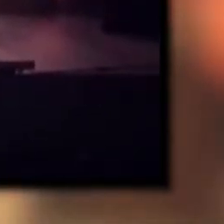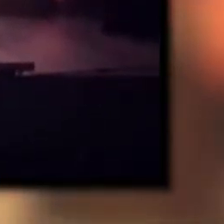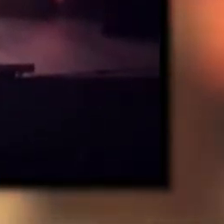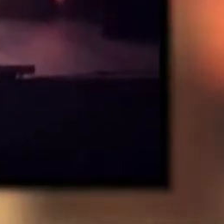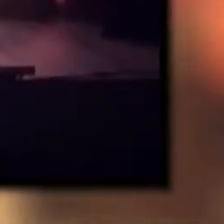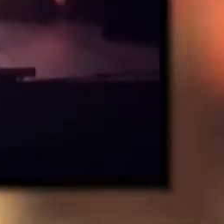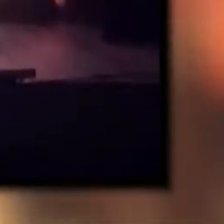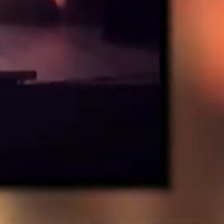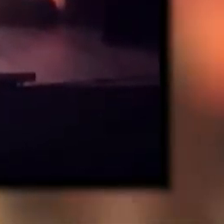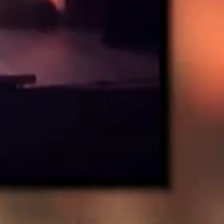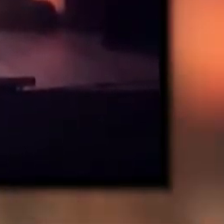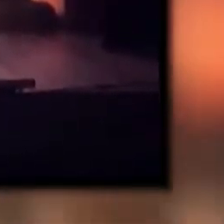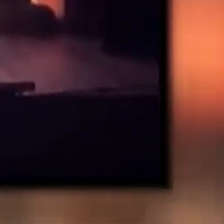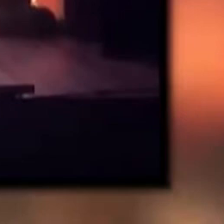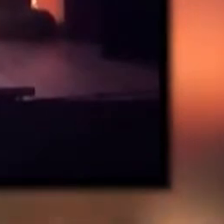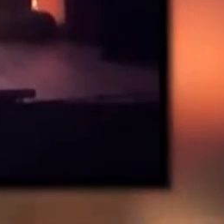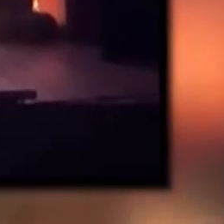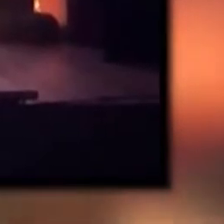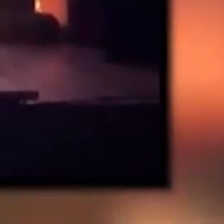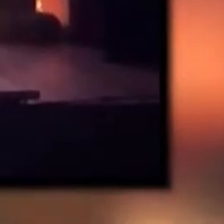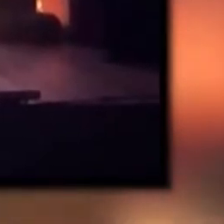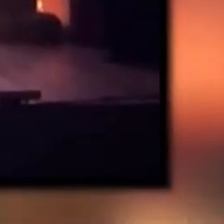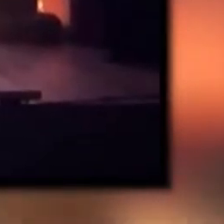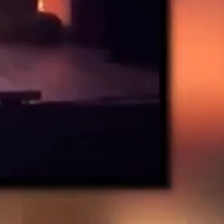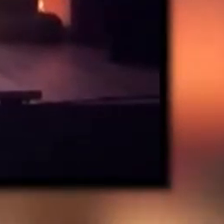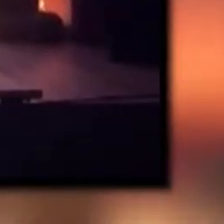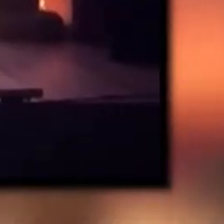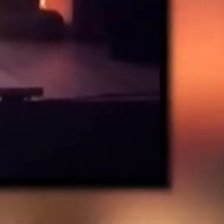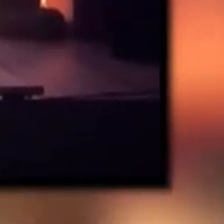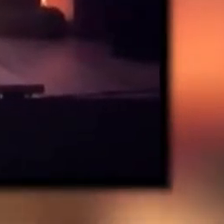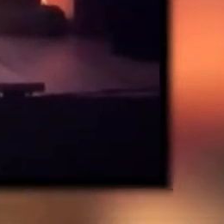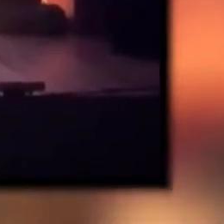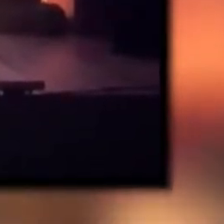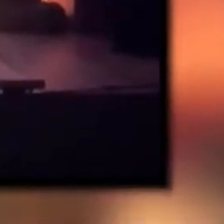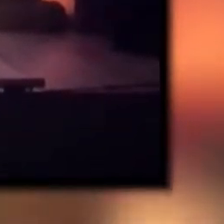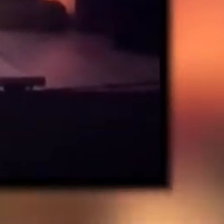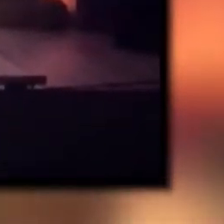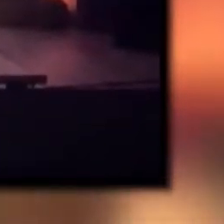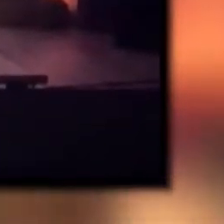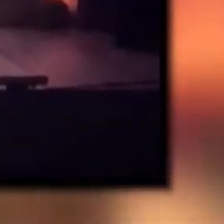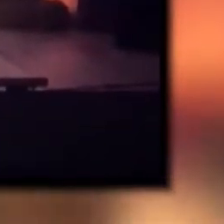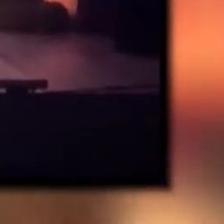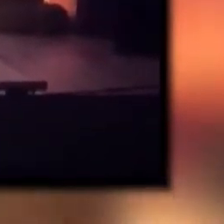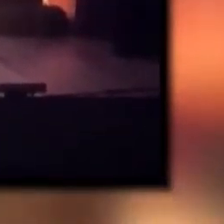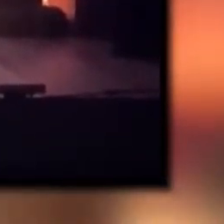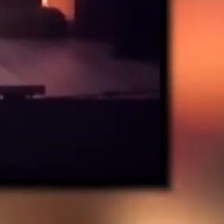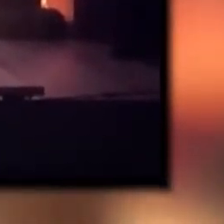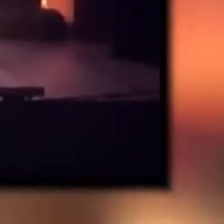Que vai nos trazer a